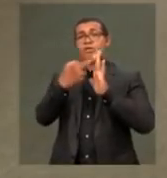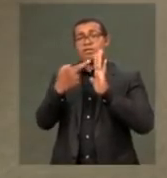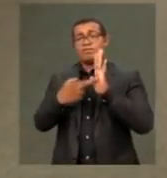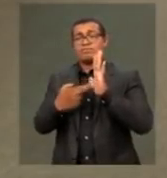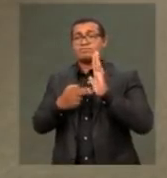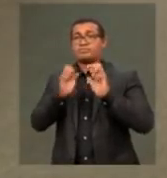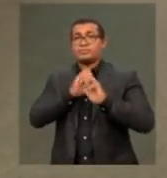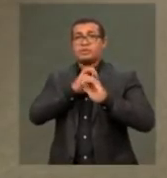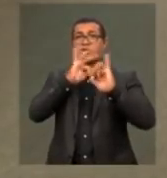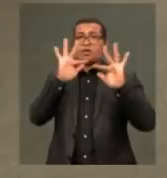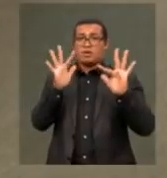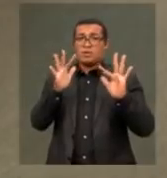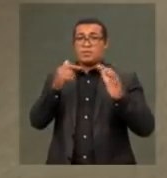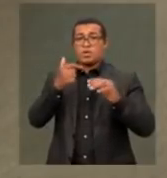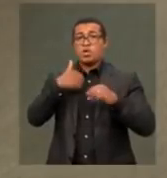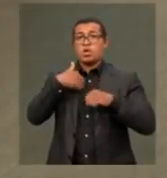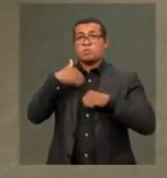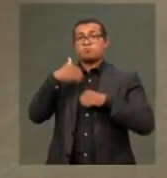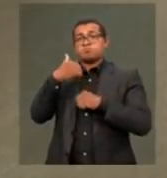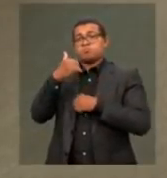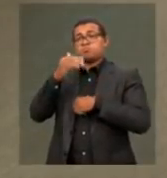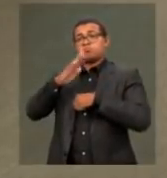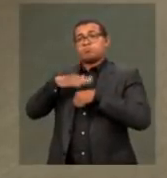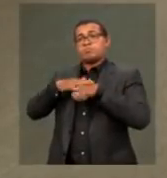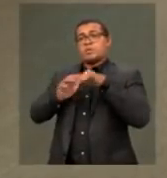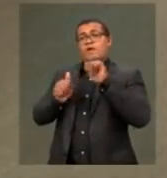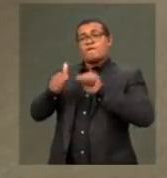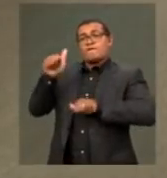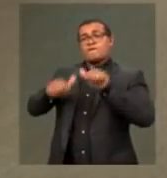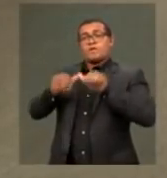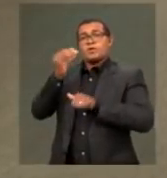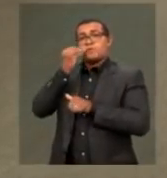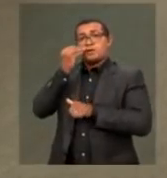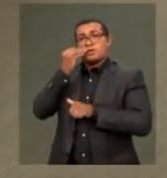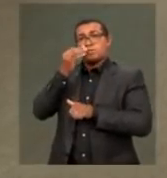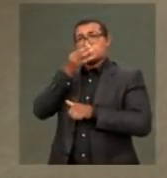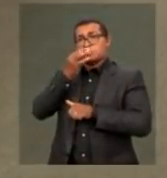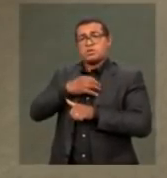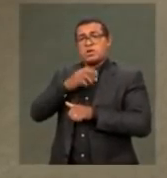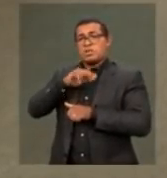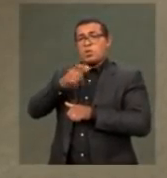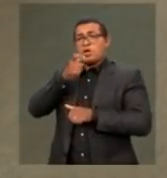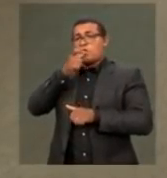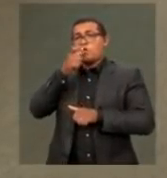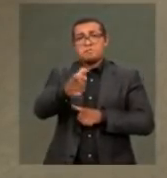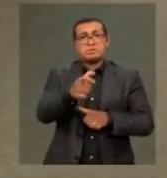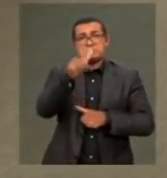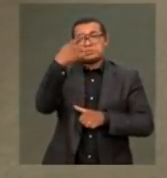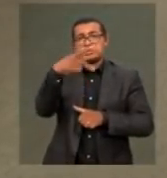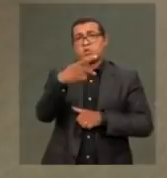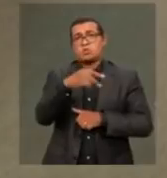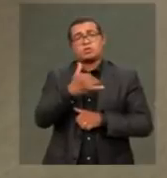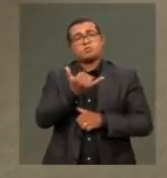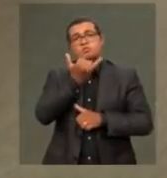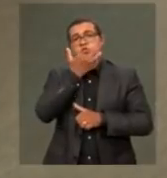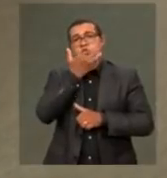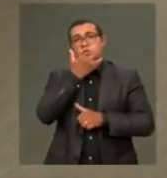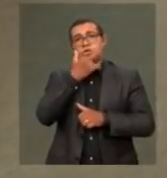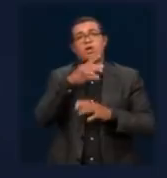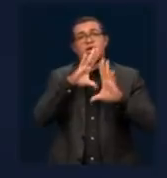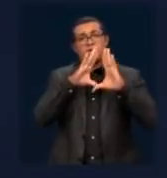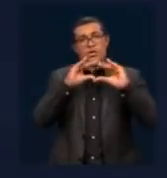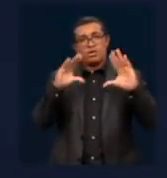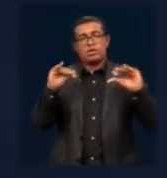claras candidato e cabe a mim avaliar essa questão não foi considerado que houve uma ofensa contra o senhor eu peço por favor um pouco de